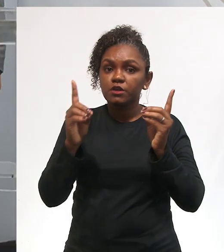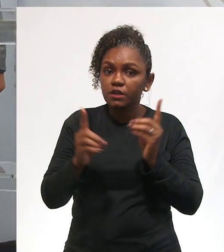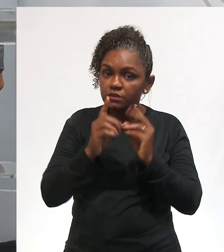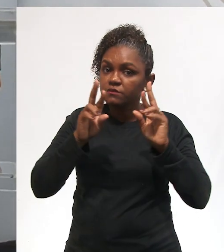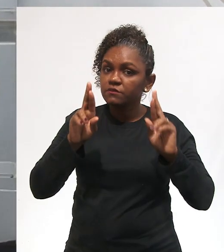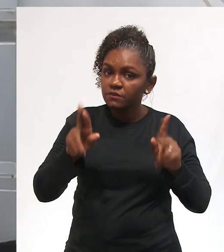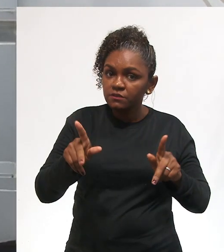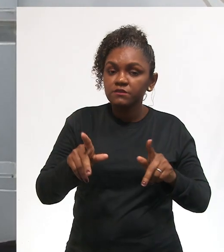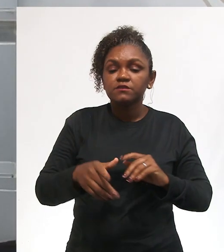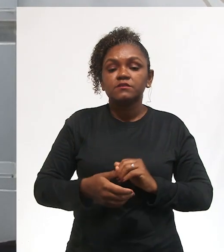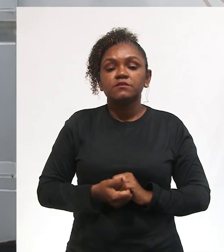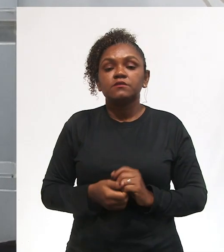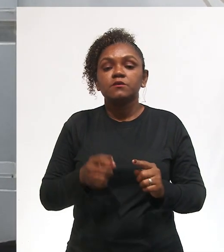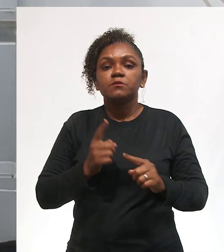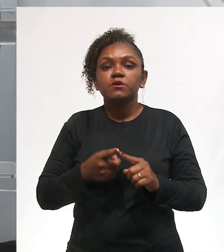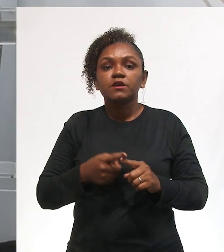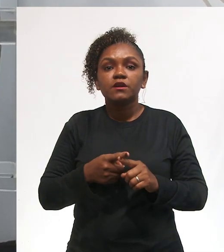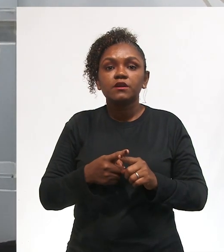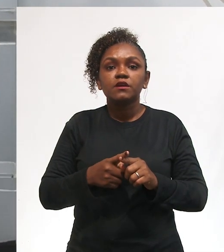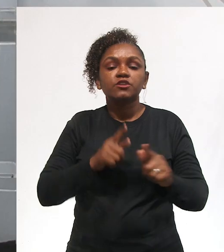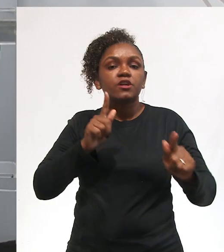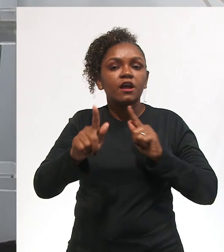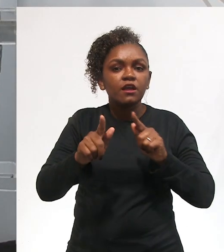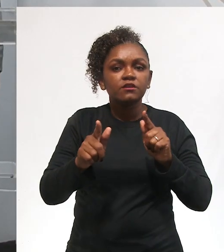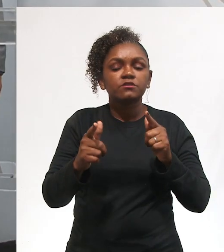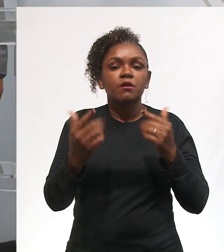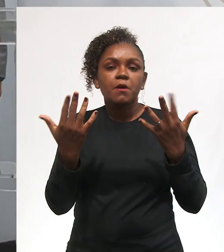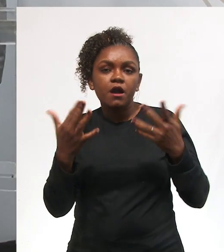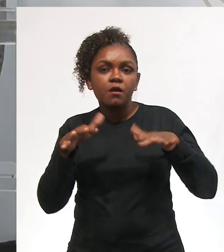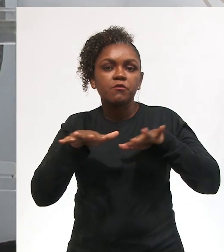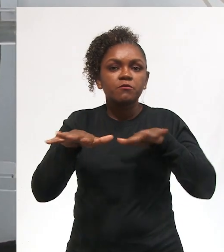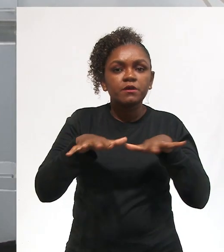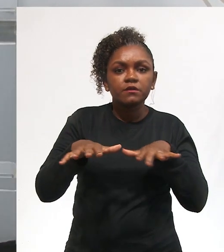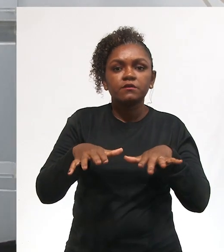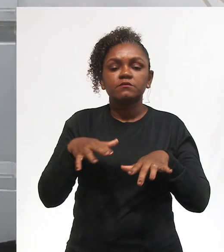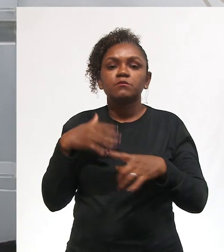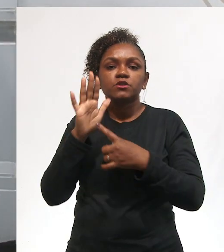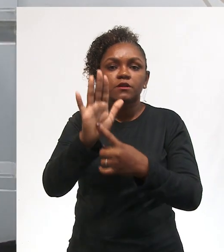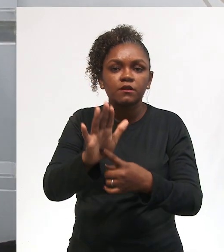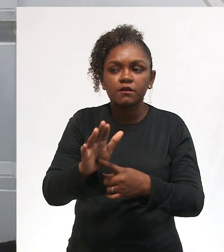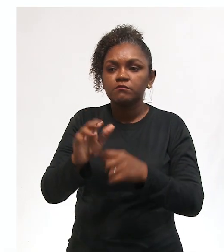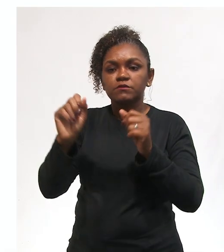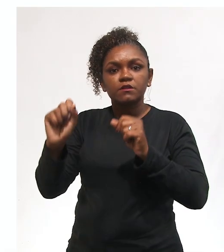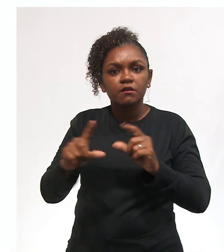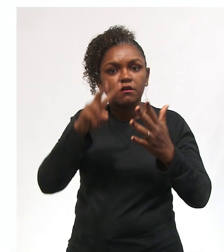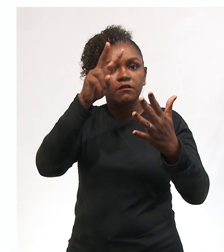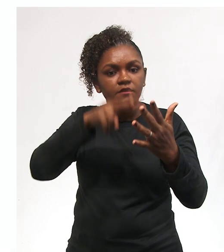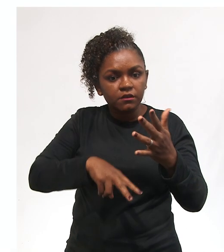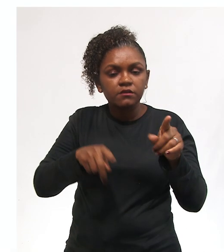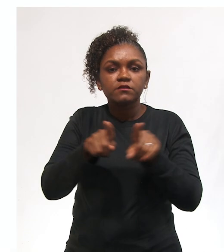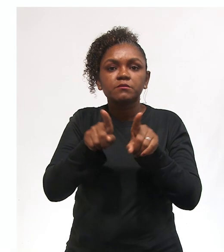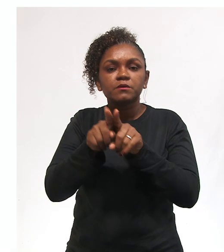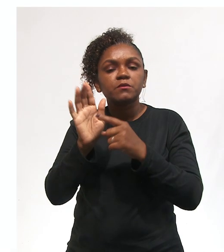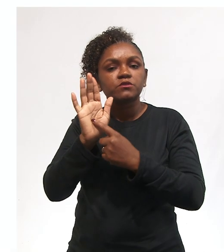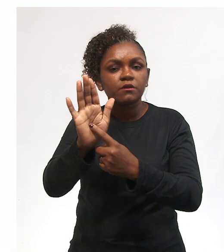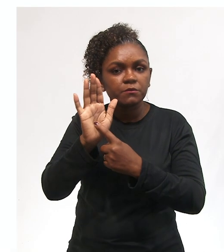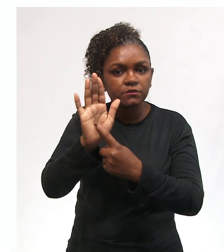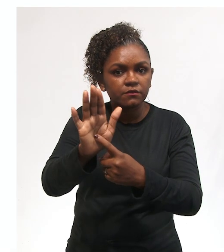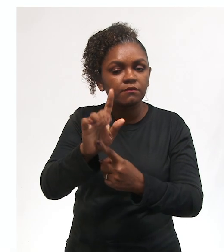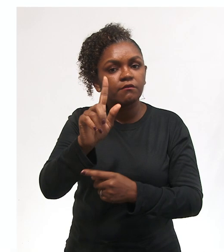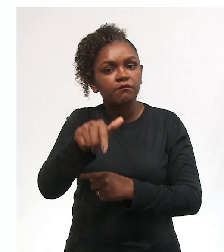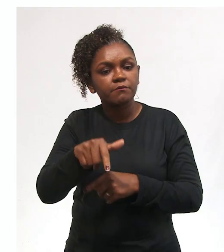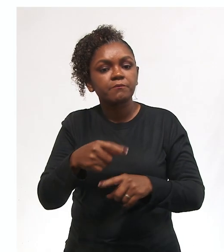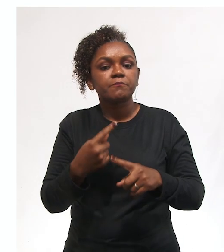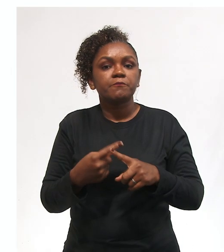ficar gesticulando, essa é a minha metodologia. E qual é a avaliação, pessoal? Como eu aqui não estou em sala de